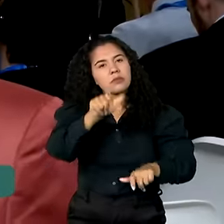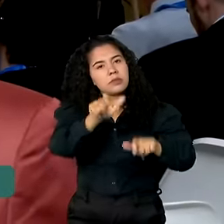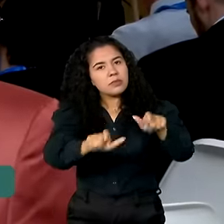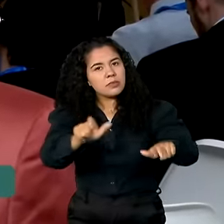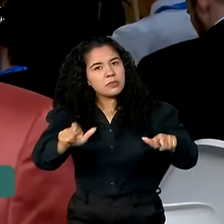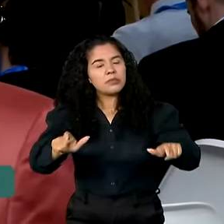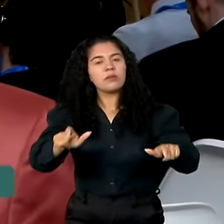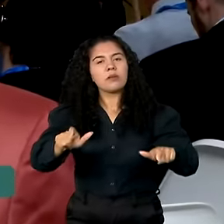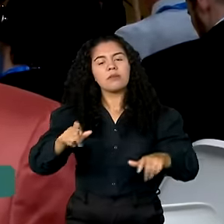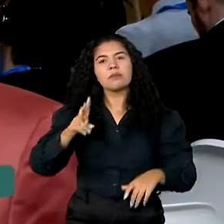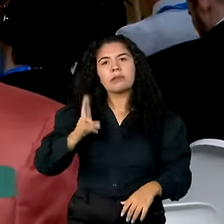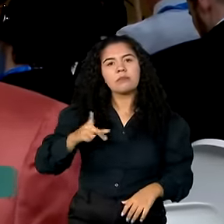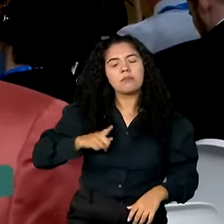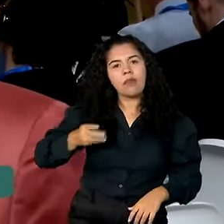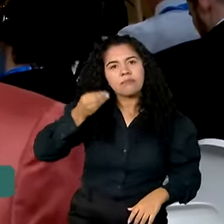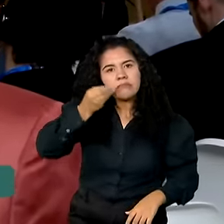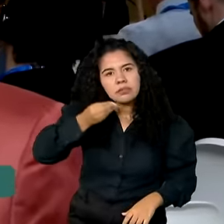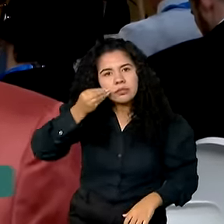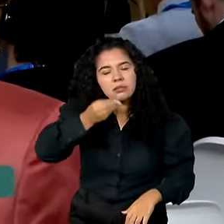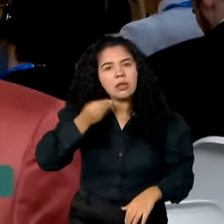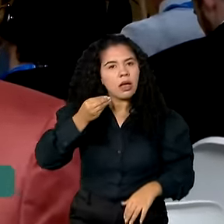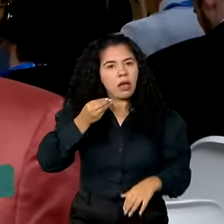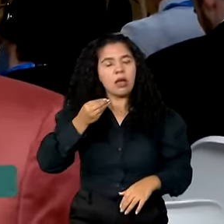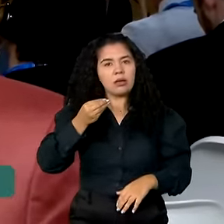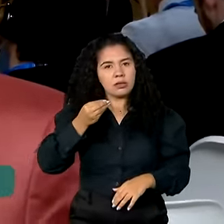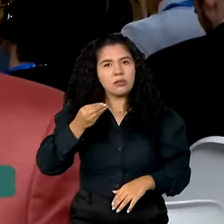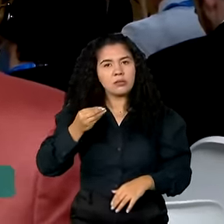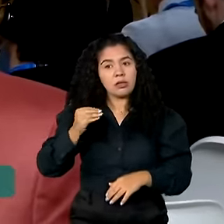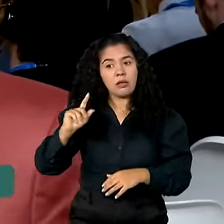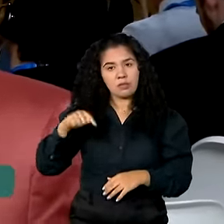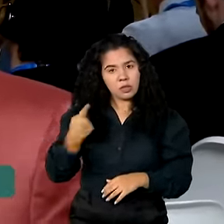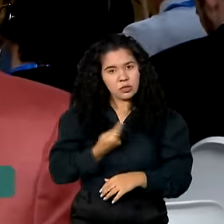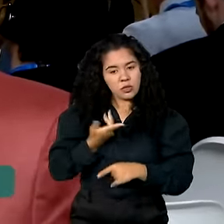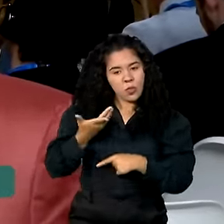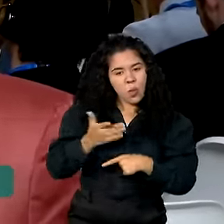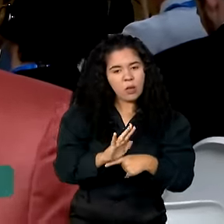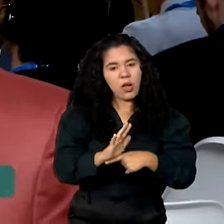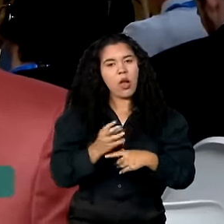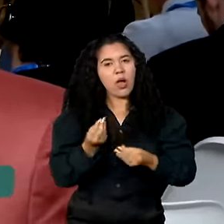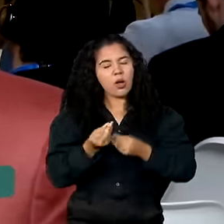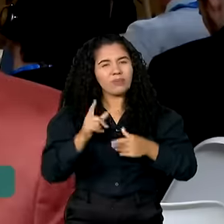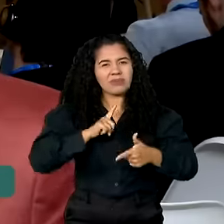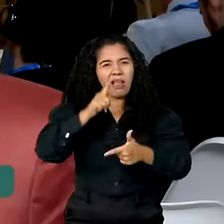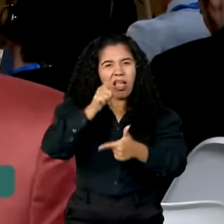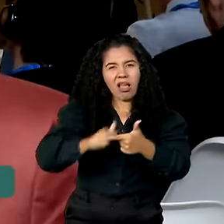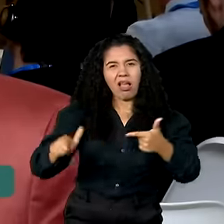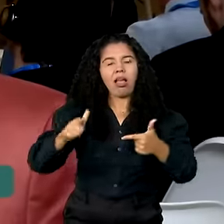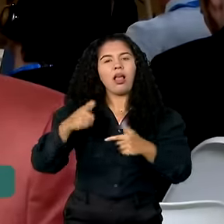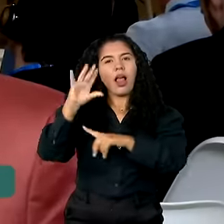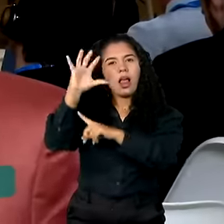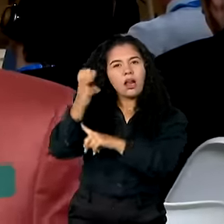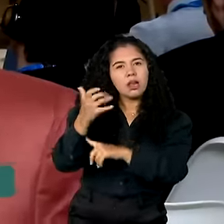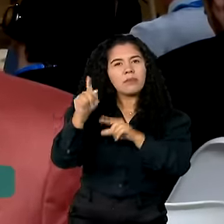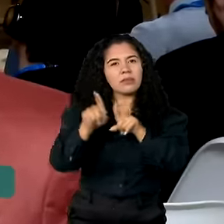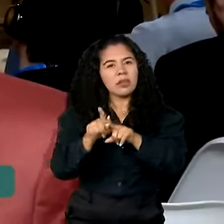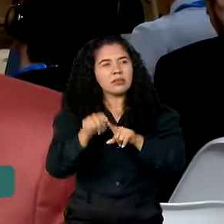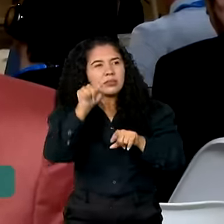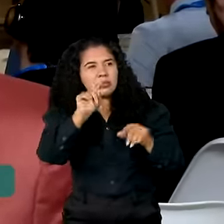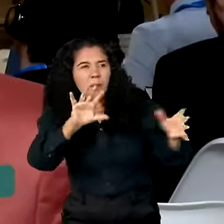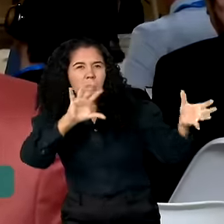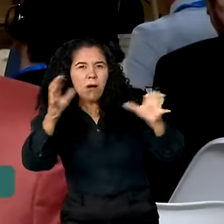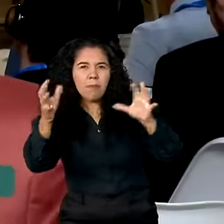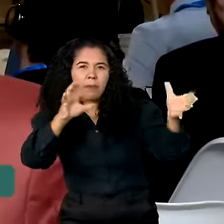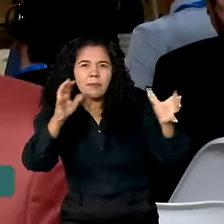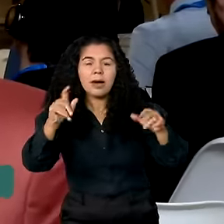diretamente, que não contribuíram para que a gente chegasse nesse ponto que a gente vive hoje de crise climática, nesse cenário que a gente vive hoje, mas que são as